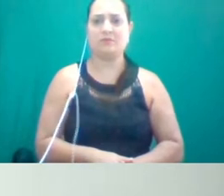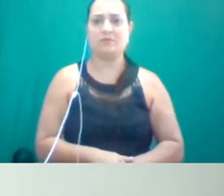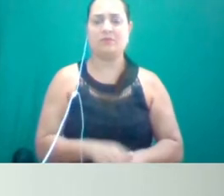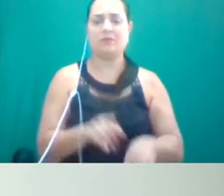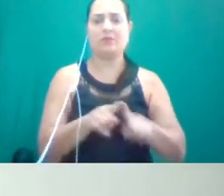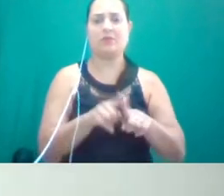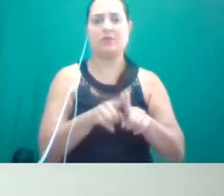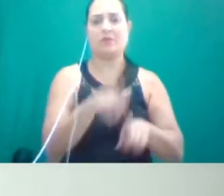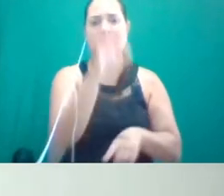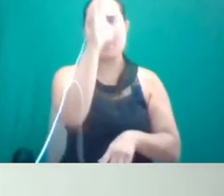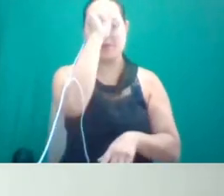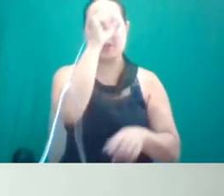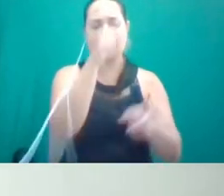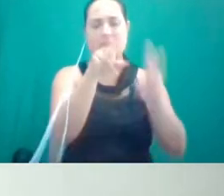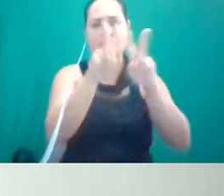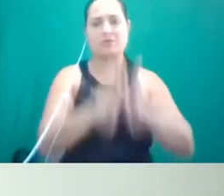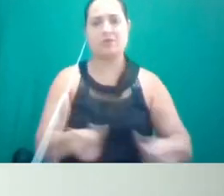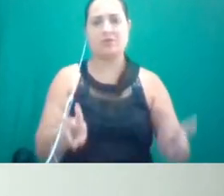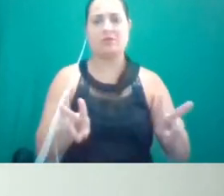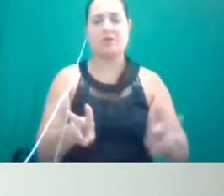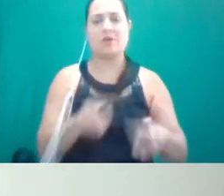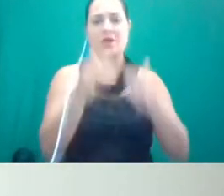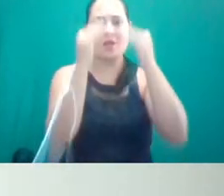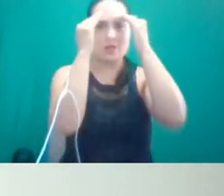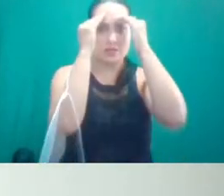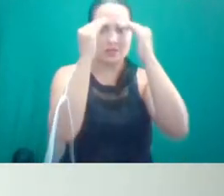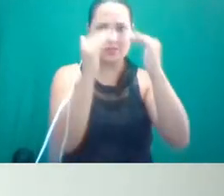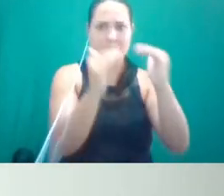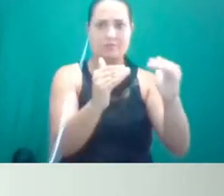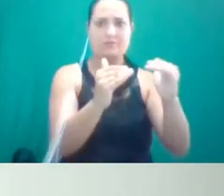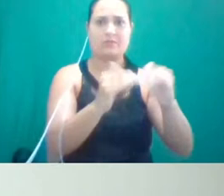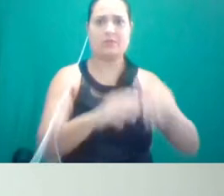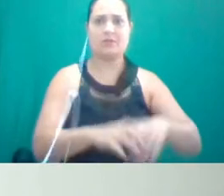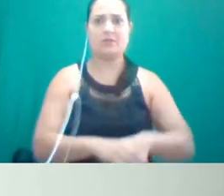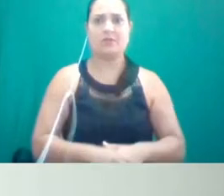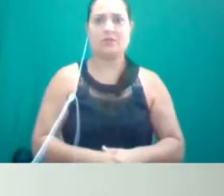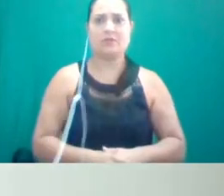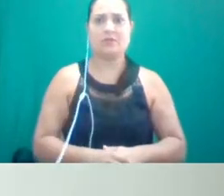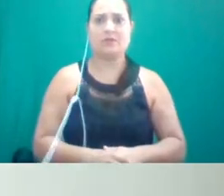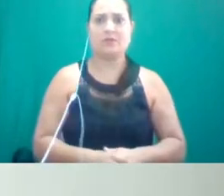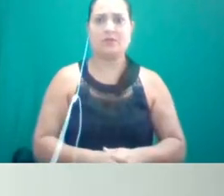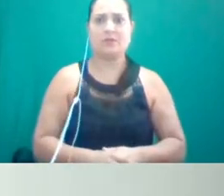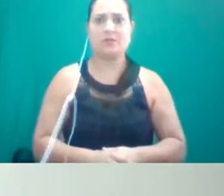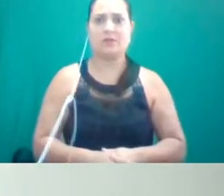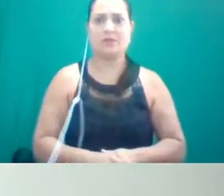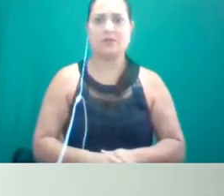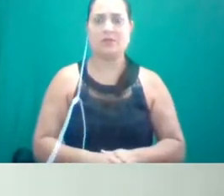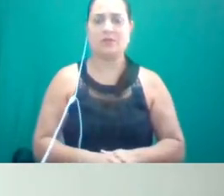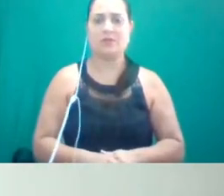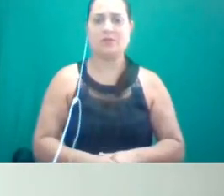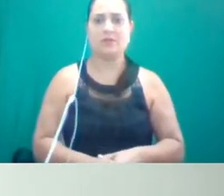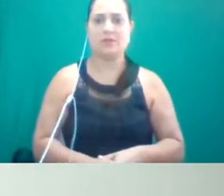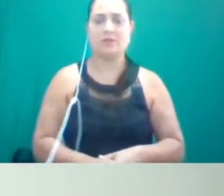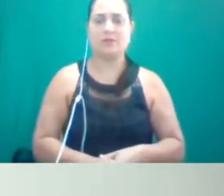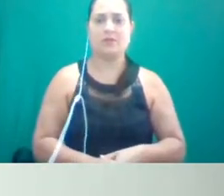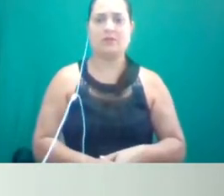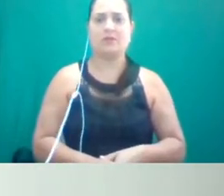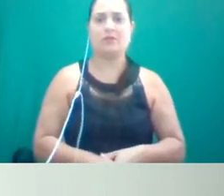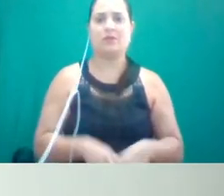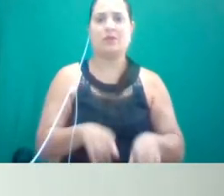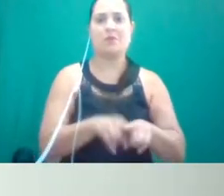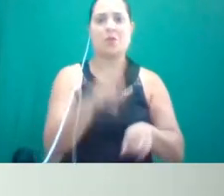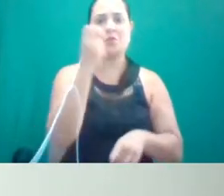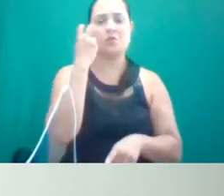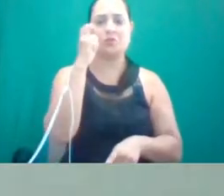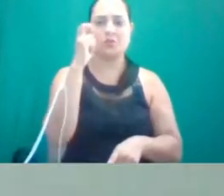uma educação agrícola que atenda às necessidades da comunidade rural, visando ao engrandecimento da agropecuária no